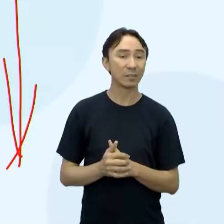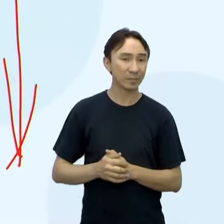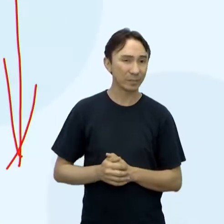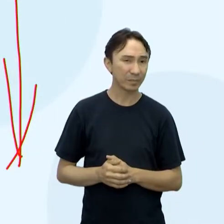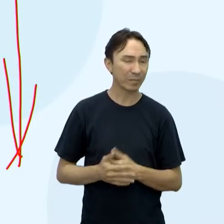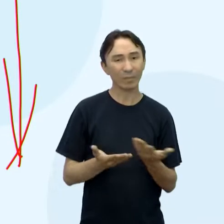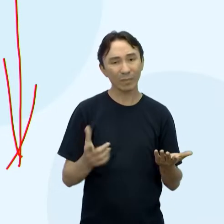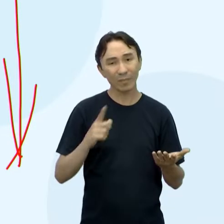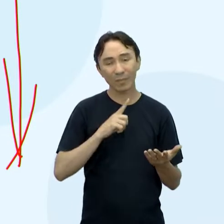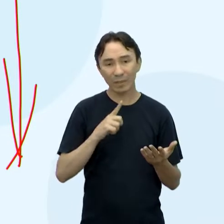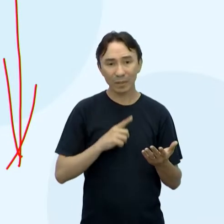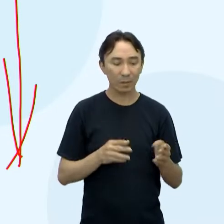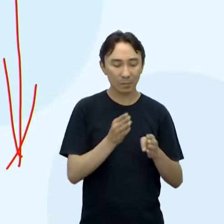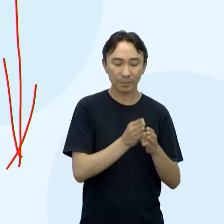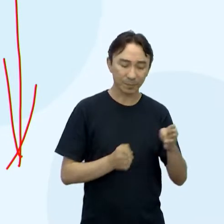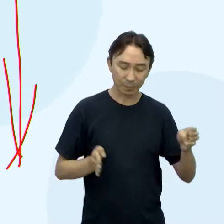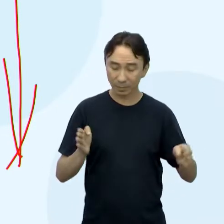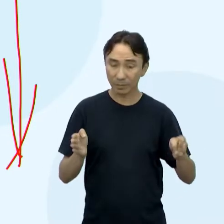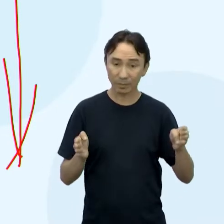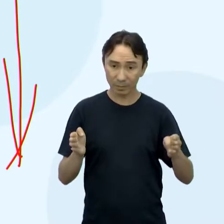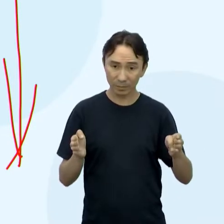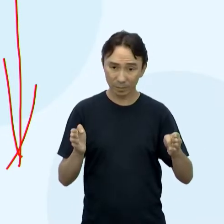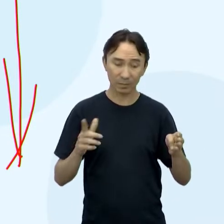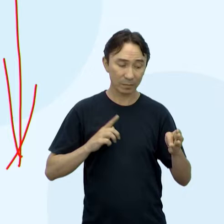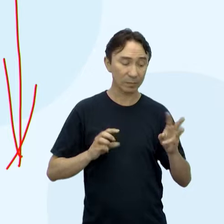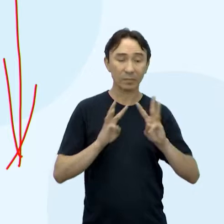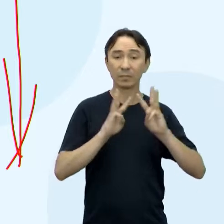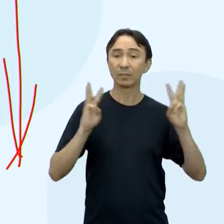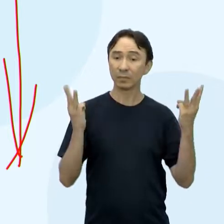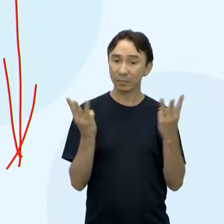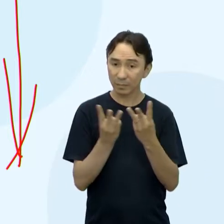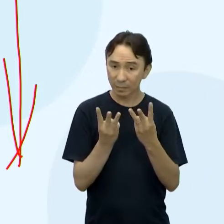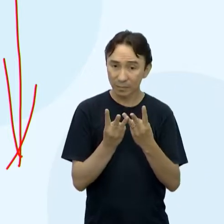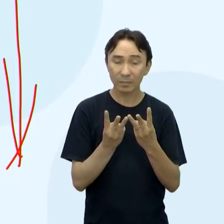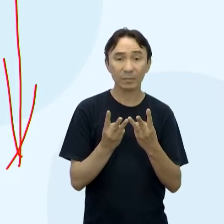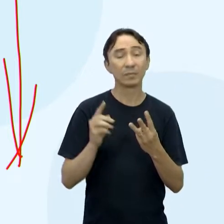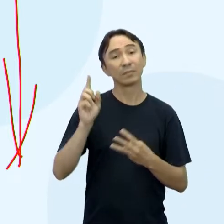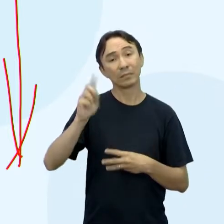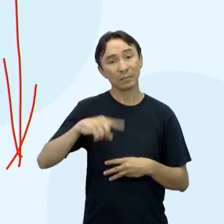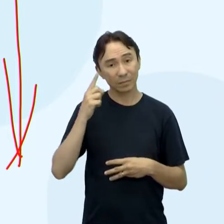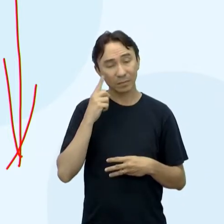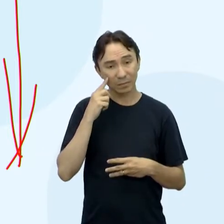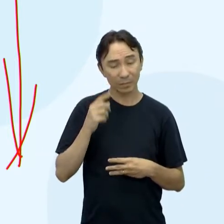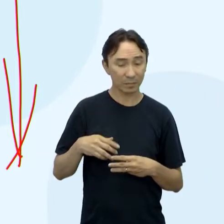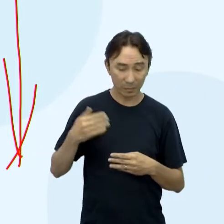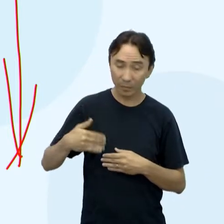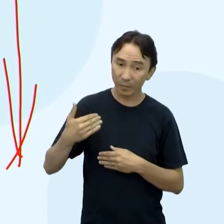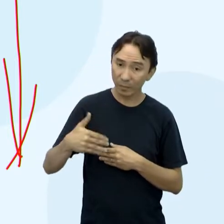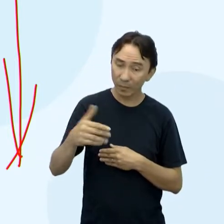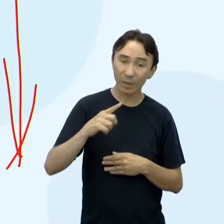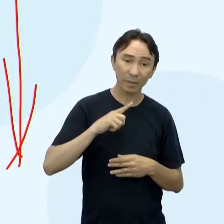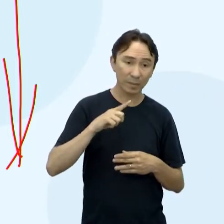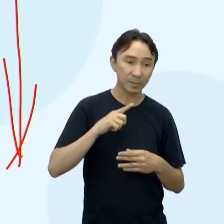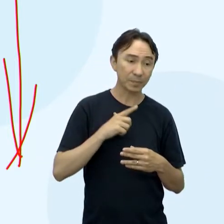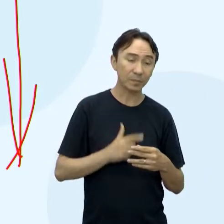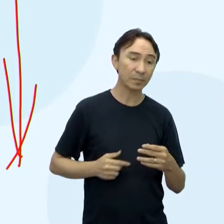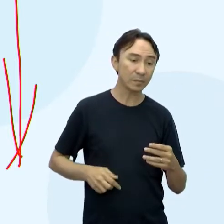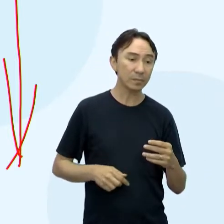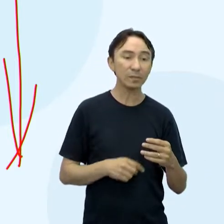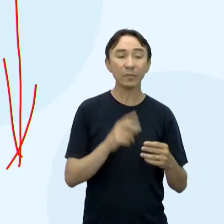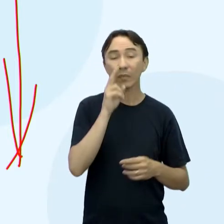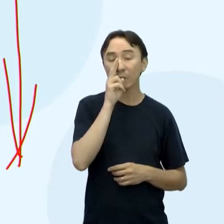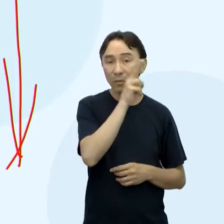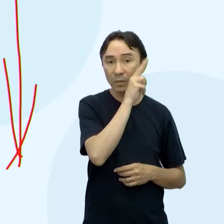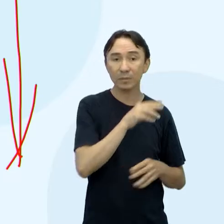período, usando a massa e a constante. Como é que eu calculo a constante? Eu igualo as forças, acho a constante, eu tenho